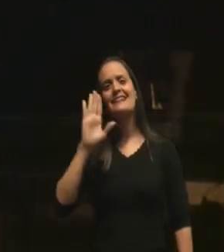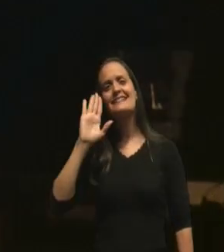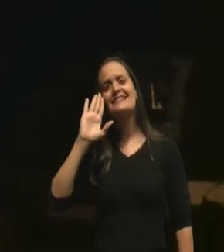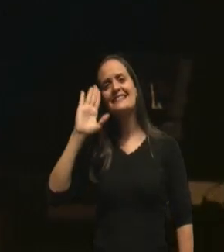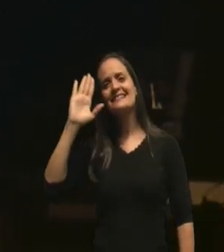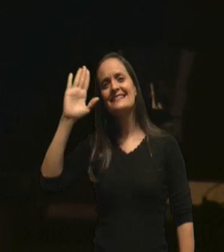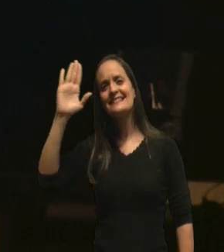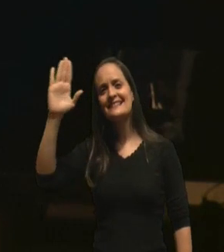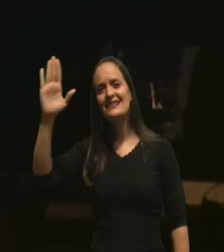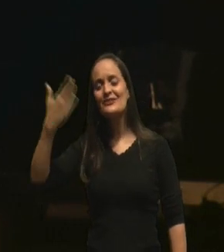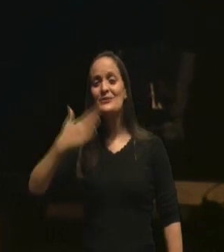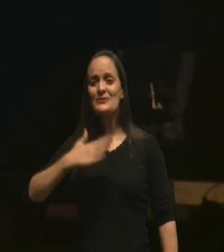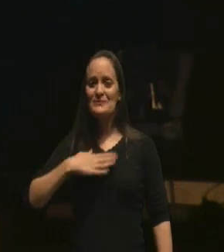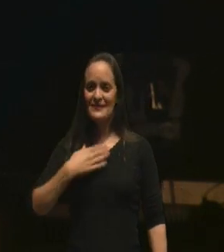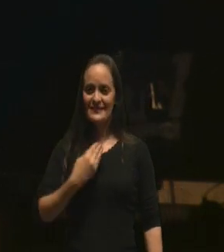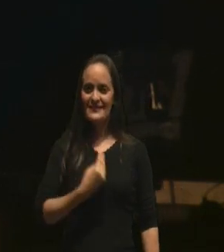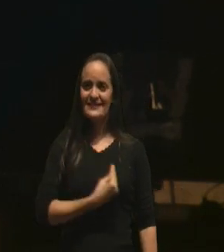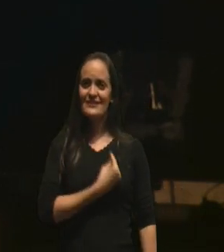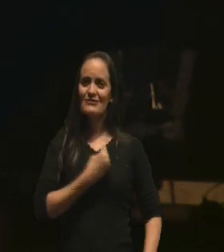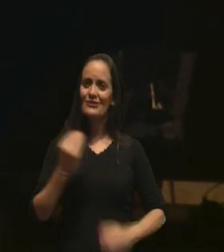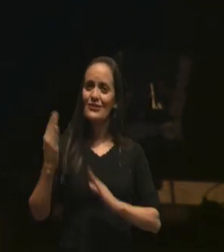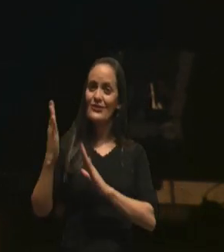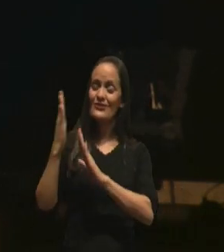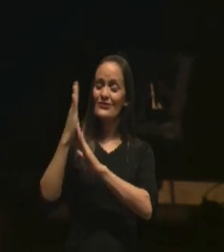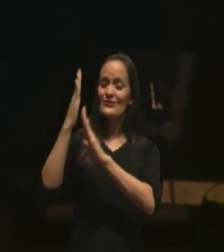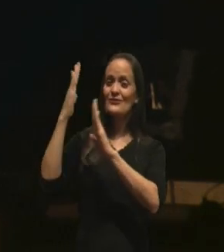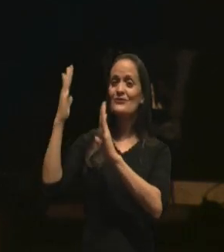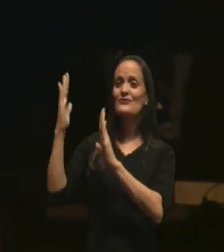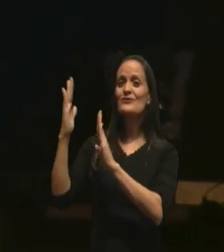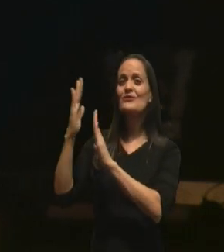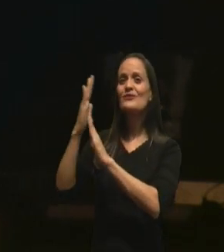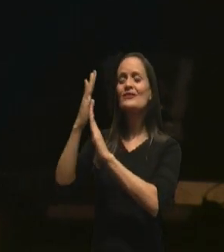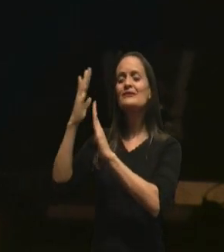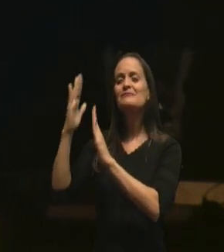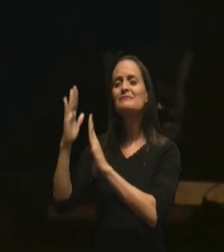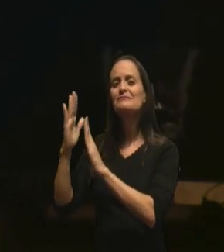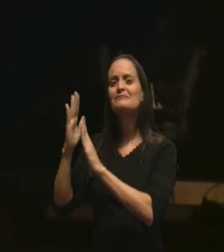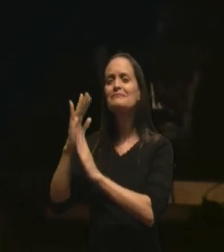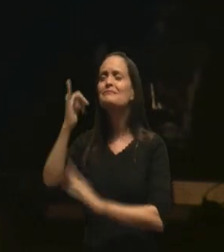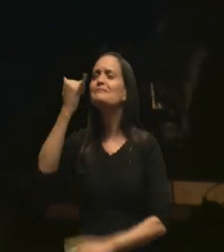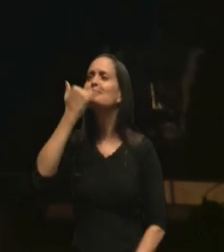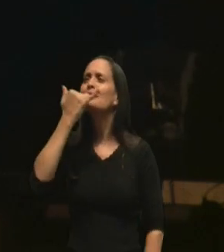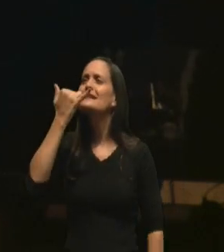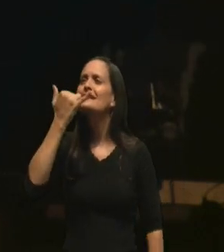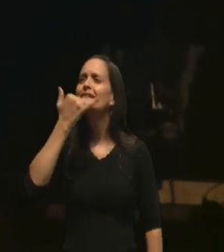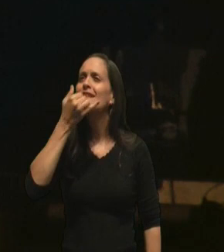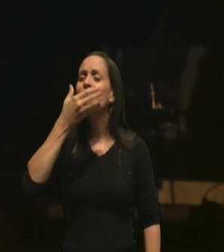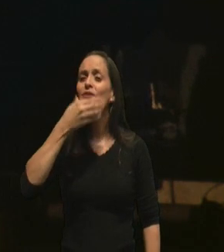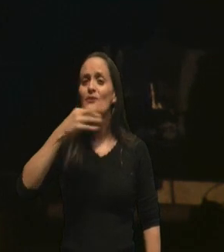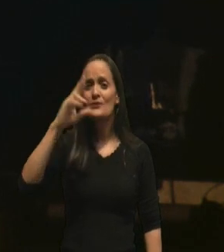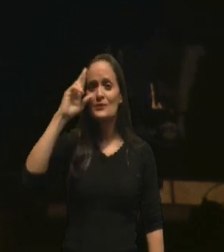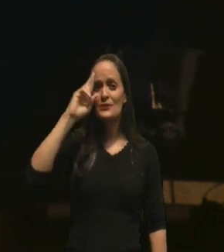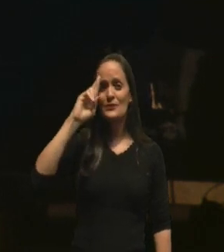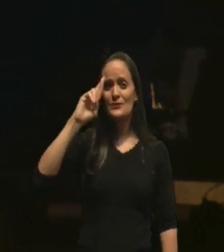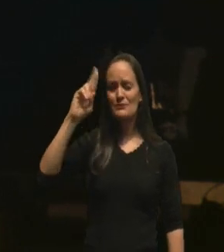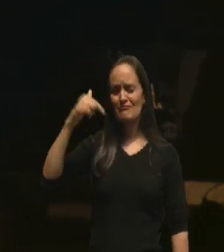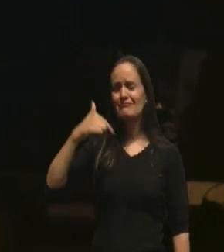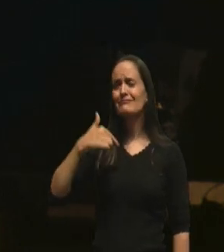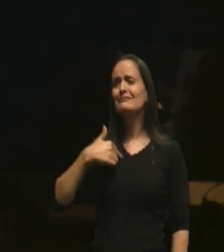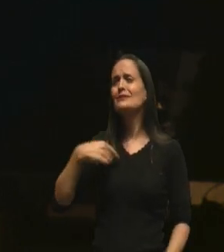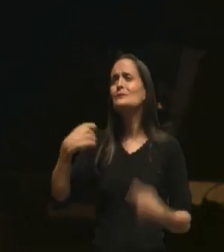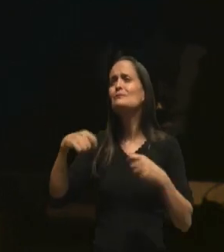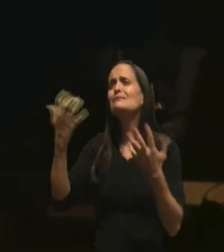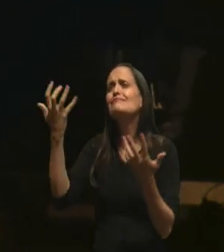Salvador, a essência do meu louvor. Perdão, Senhor, é o